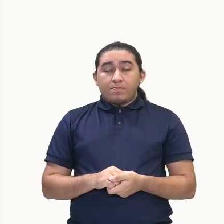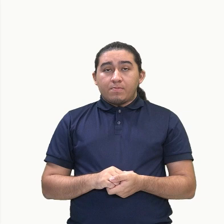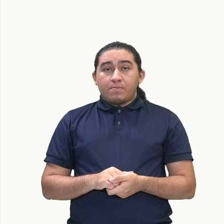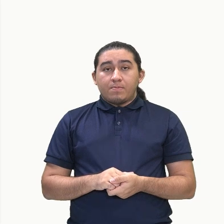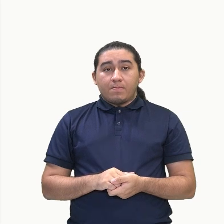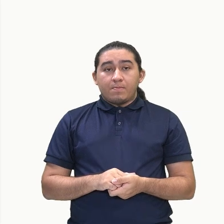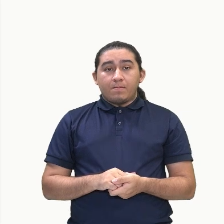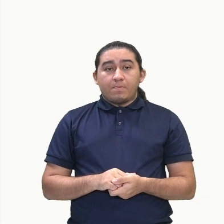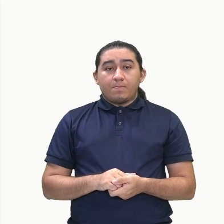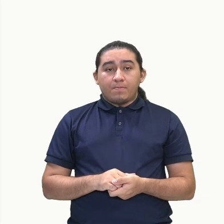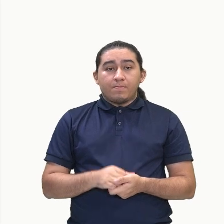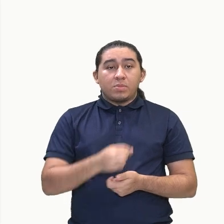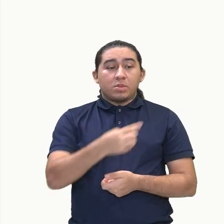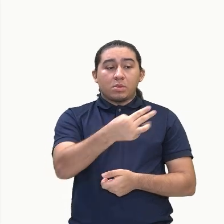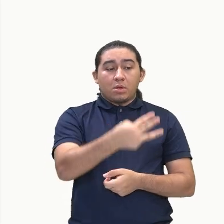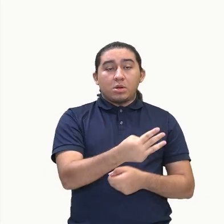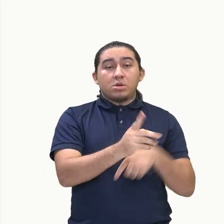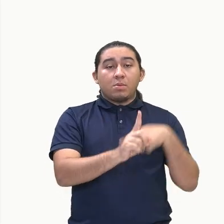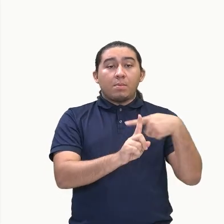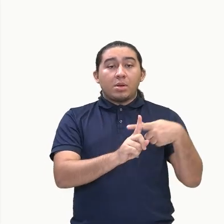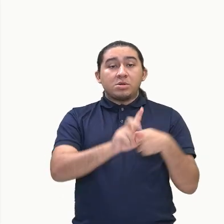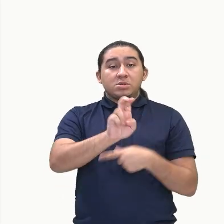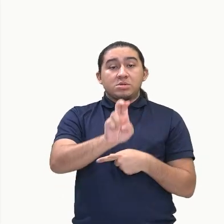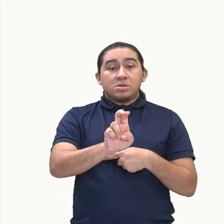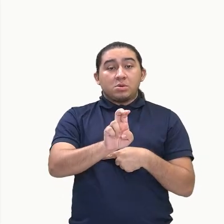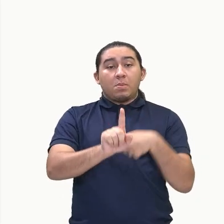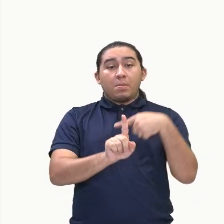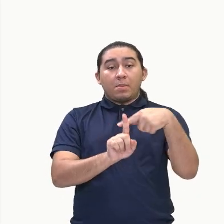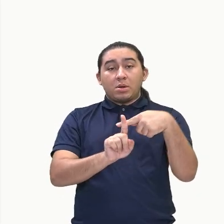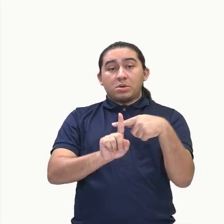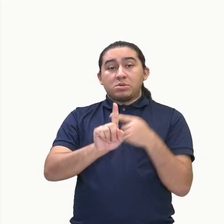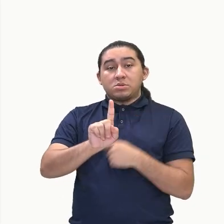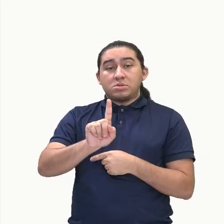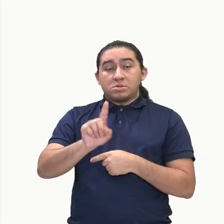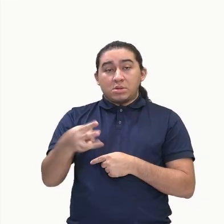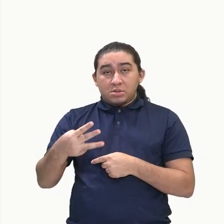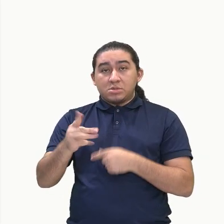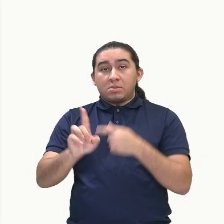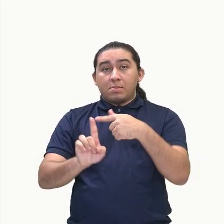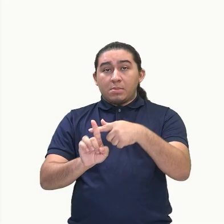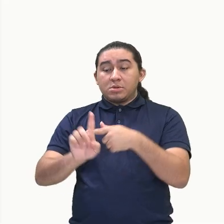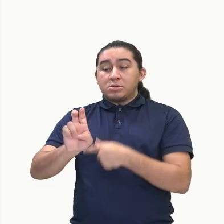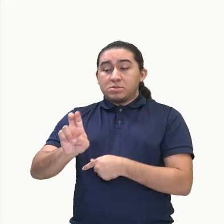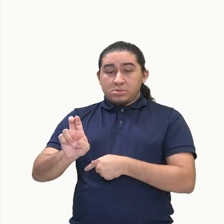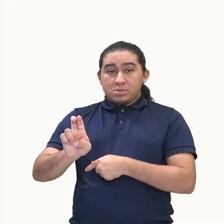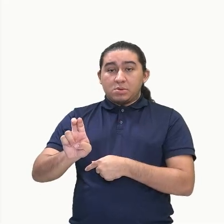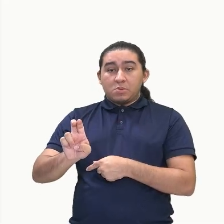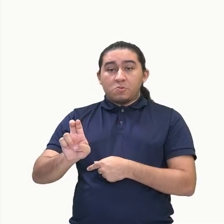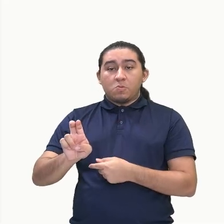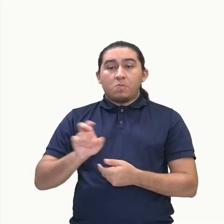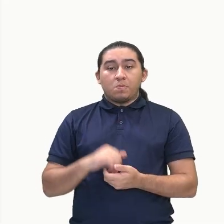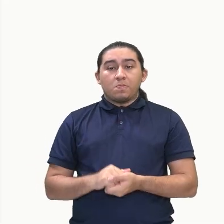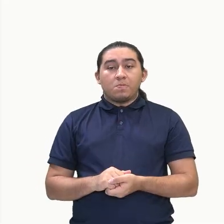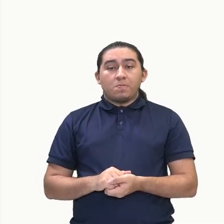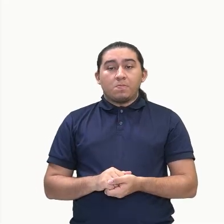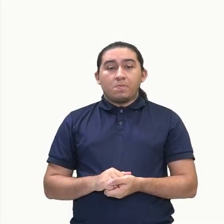como? 3 mais 5 mais 3 mais